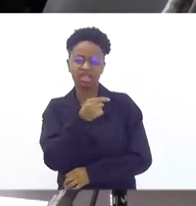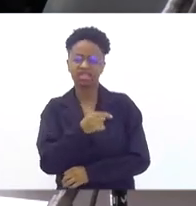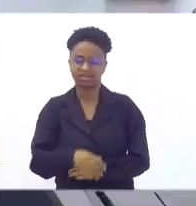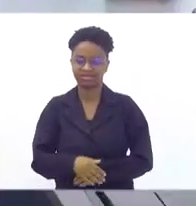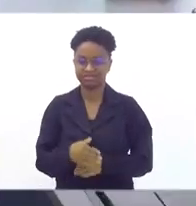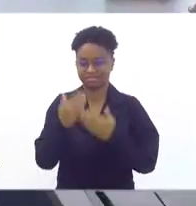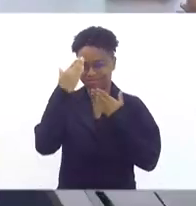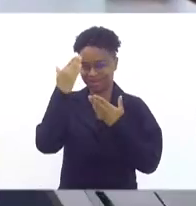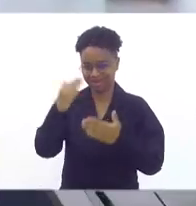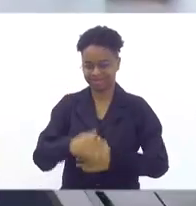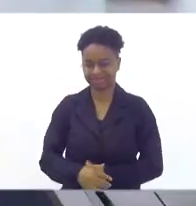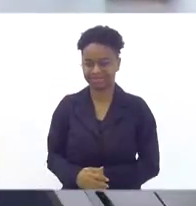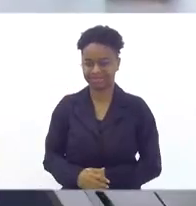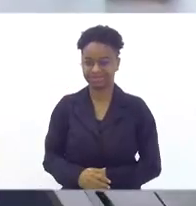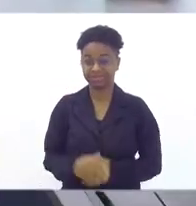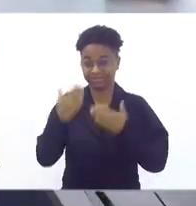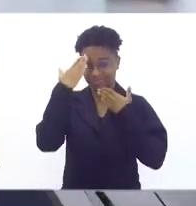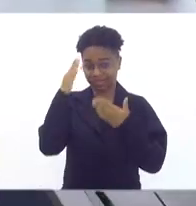obrigado obrigado